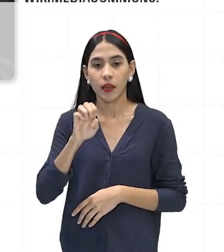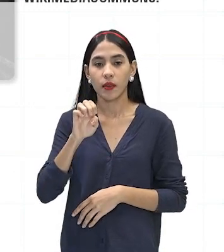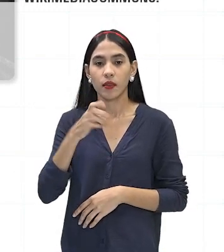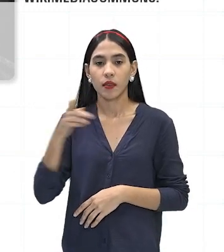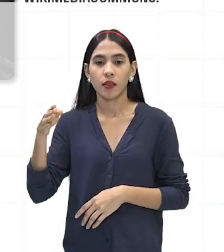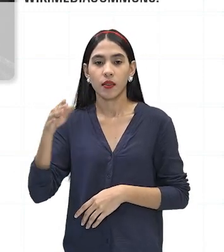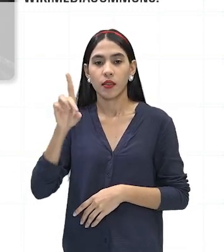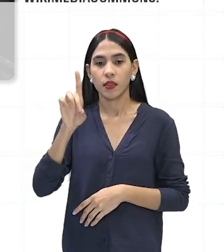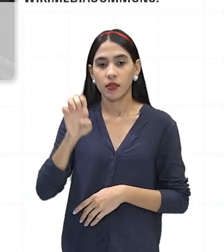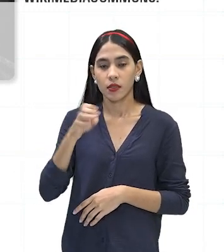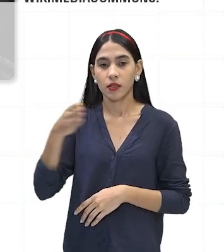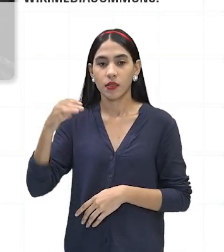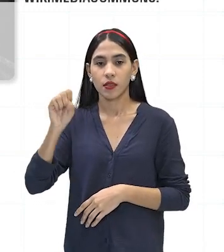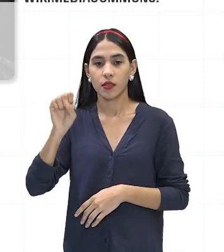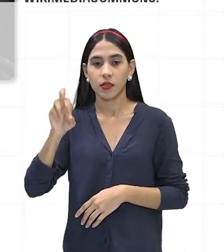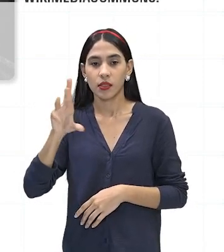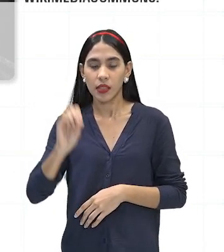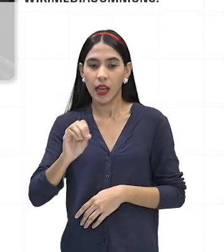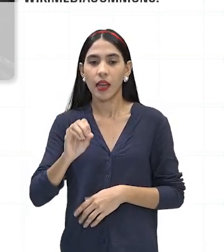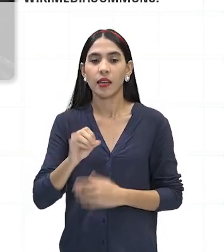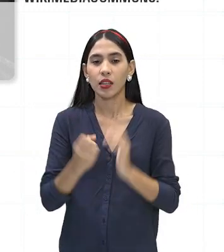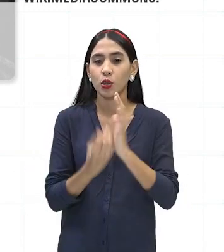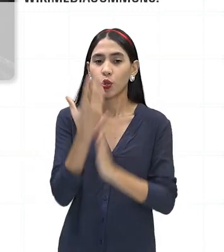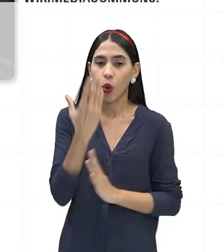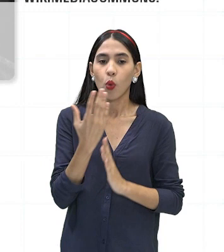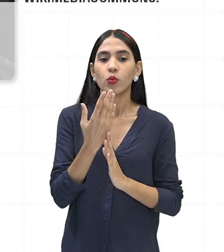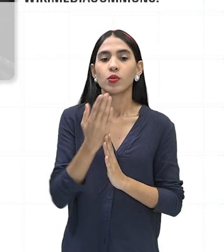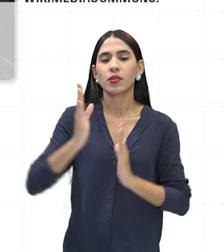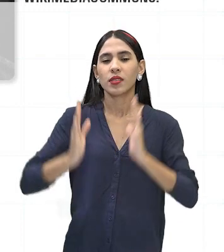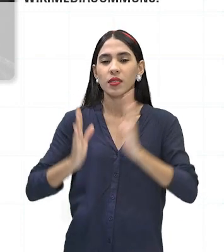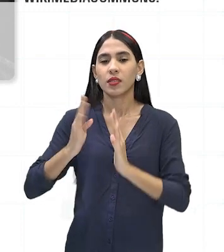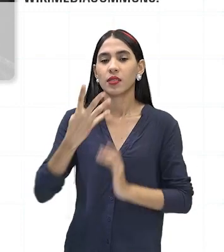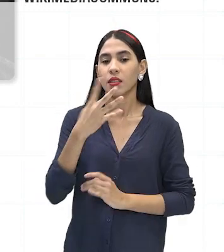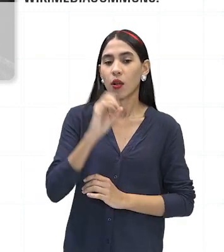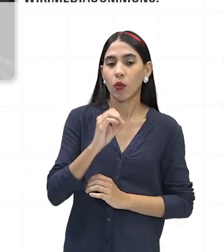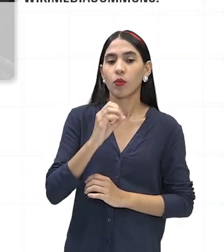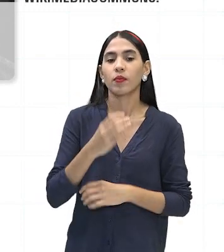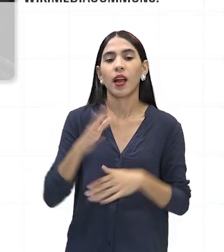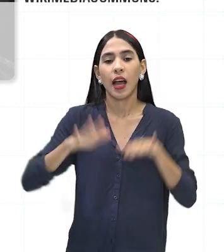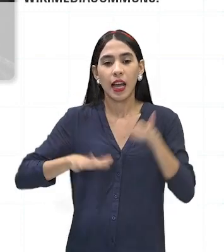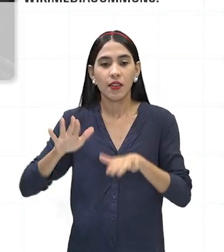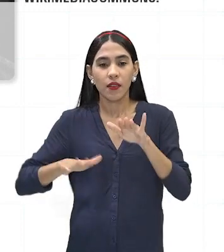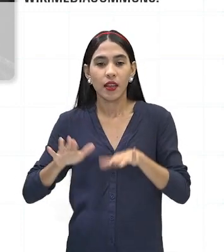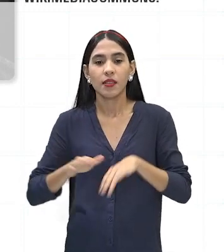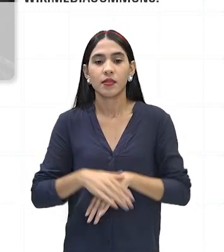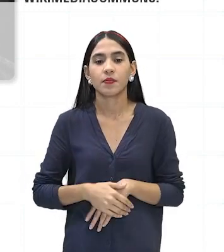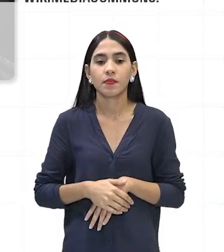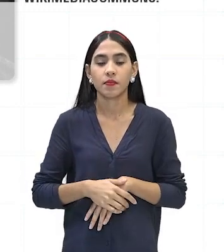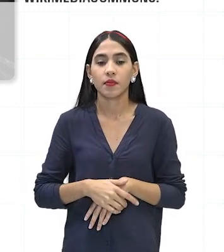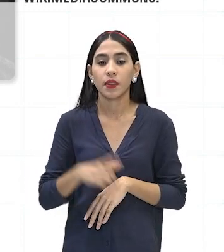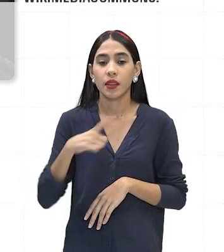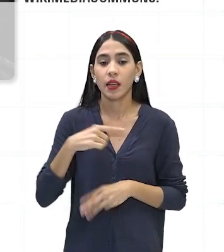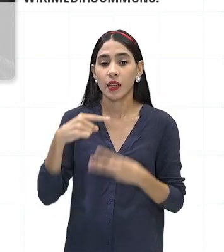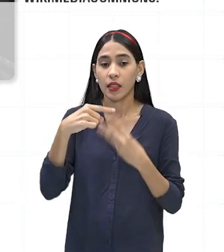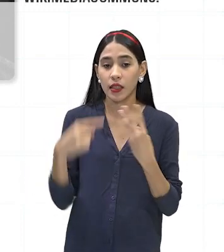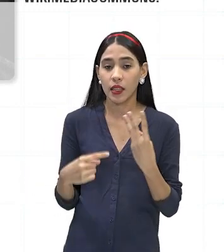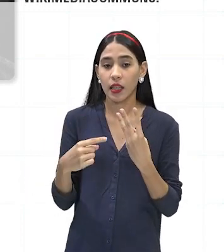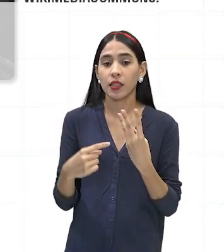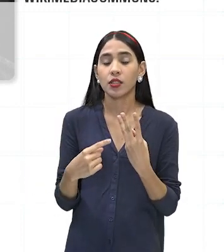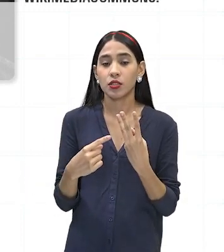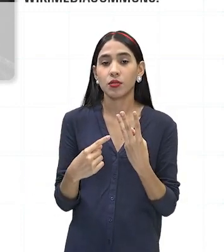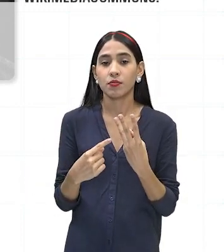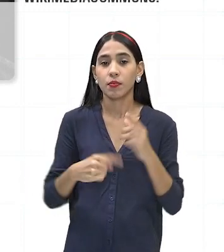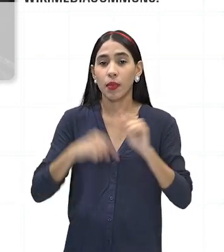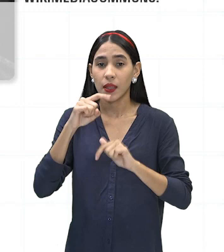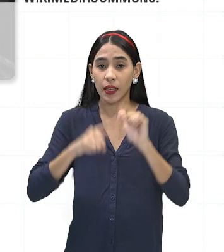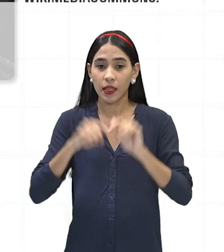tradicional. Ele nasceu lá em meados da década de 40, tá? E na maioria das suas vezes das vezes ele é formado por 3 instrumentos,